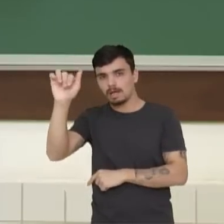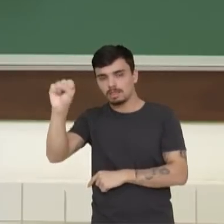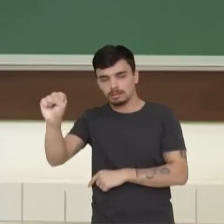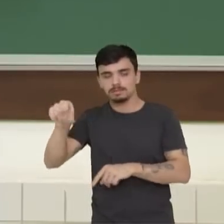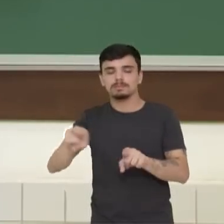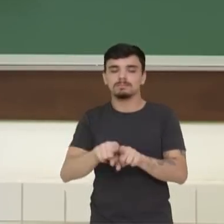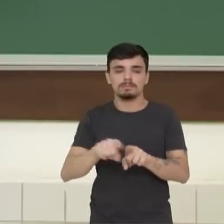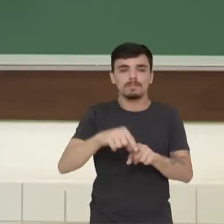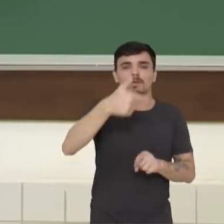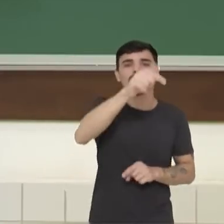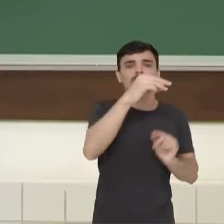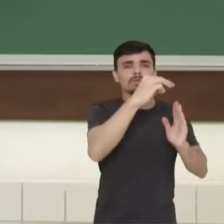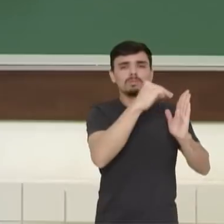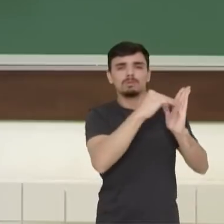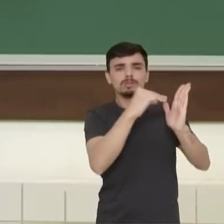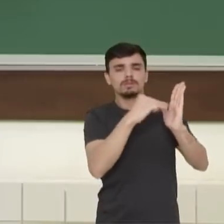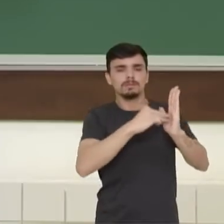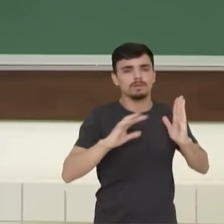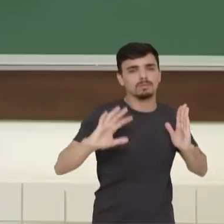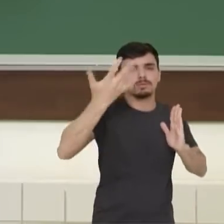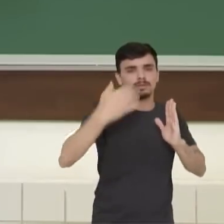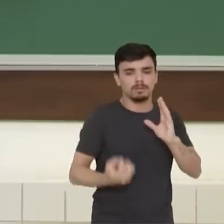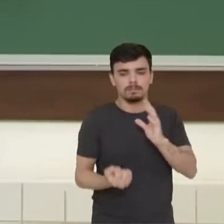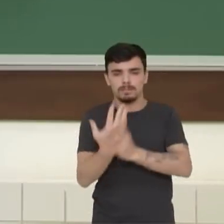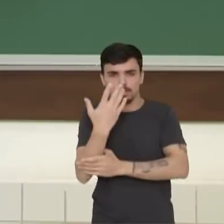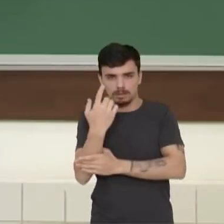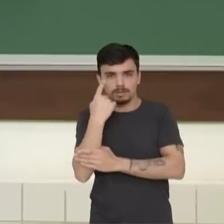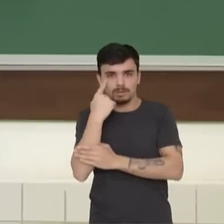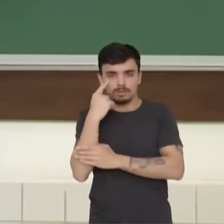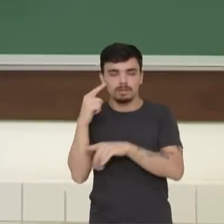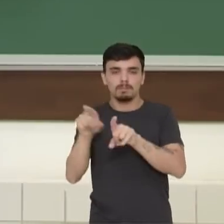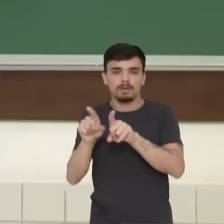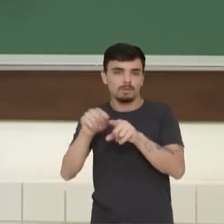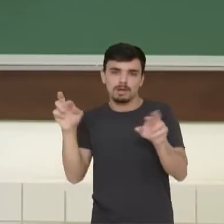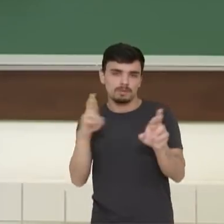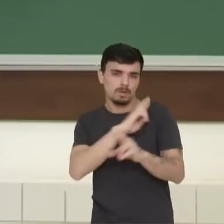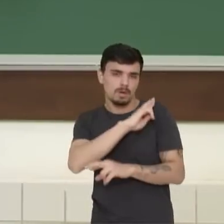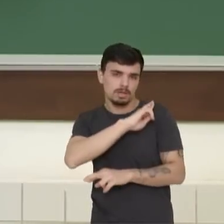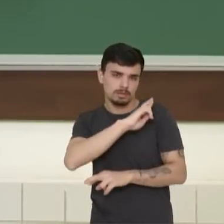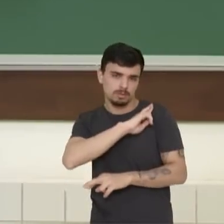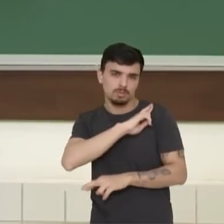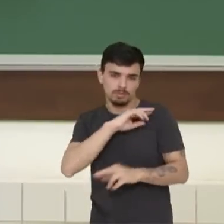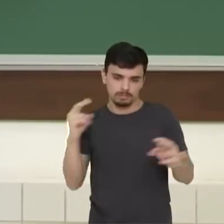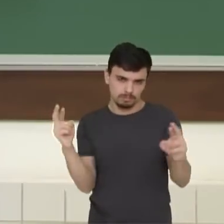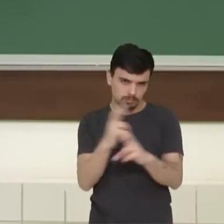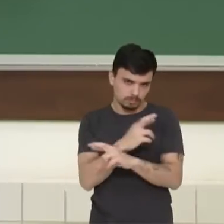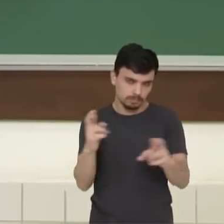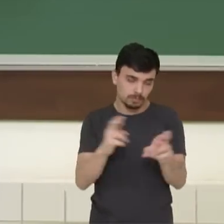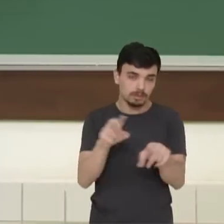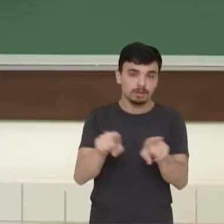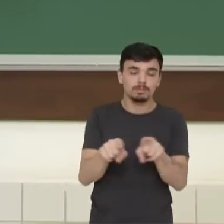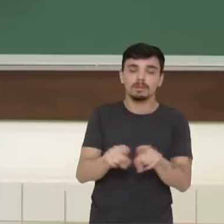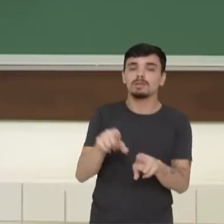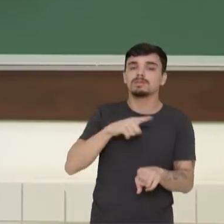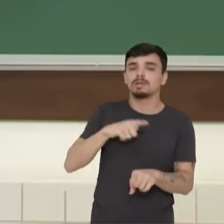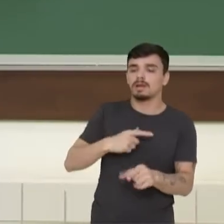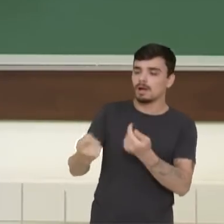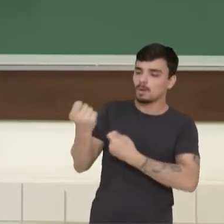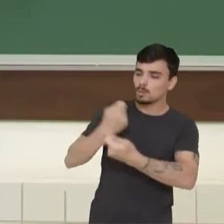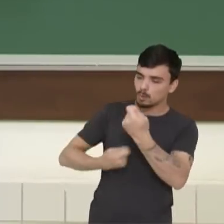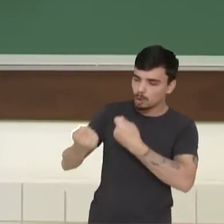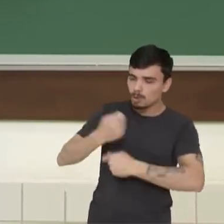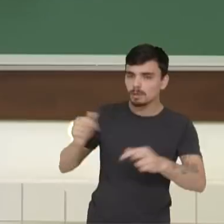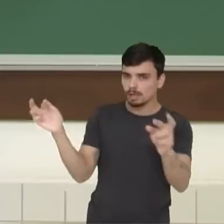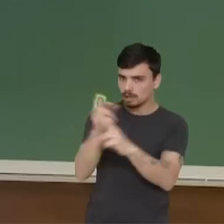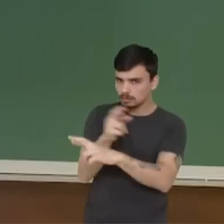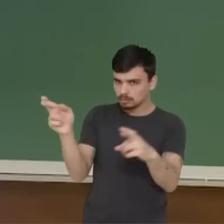que existiram as cruzadas. Não existiam só motivos religiosos ligados às cruzadas. Nós também tivemos motivos econômicos.